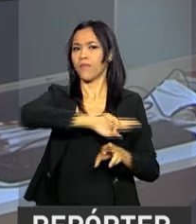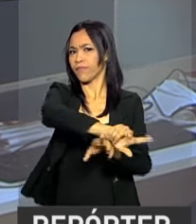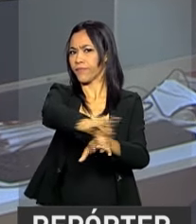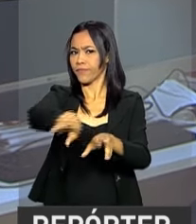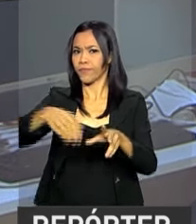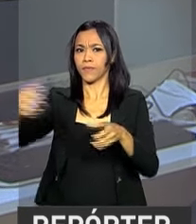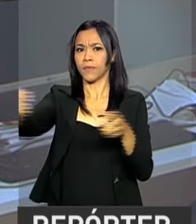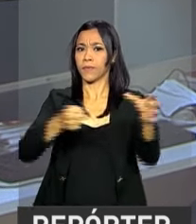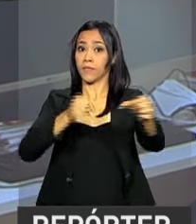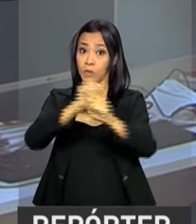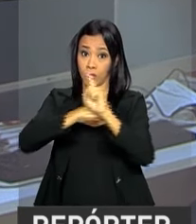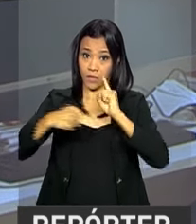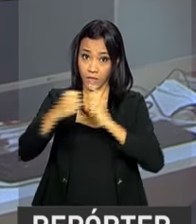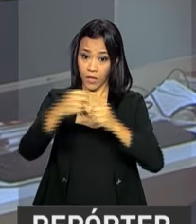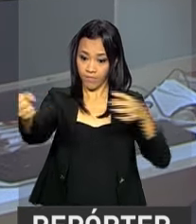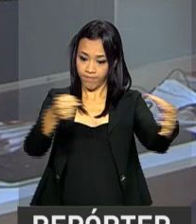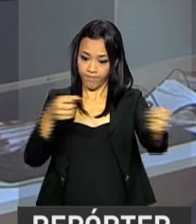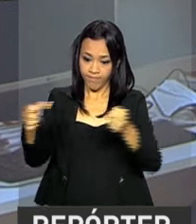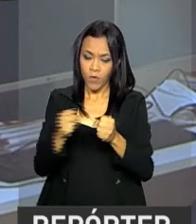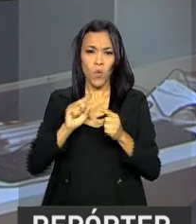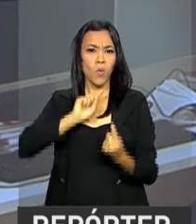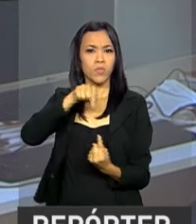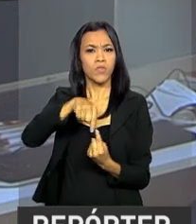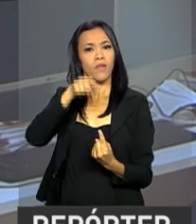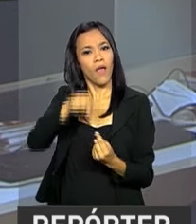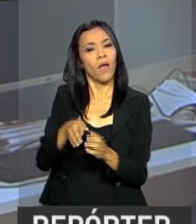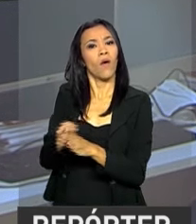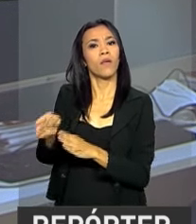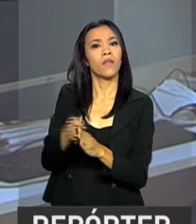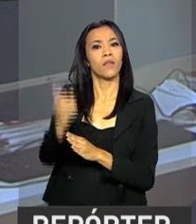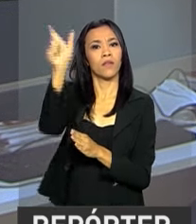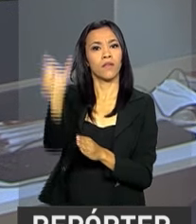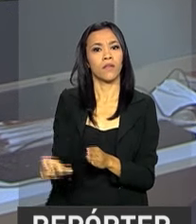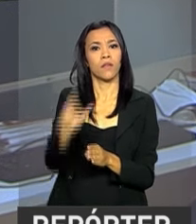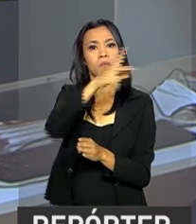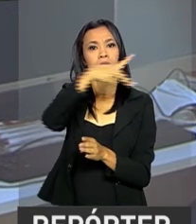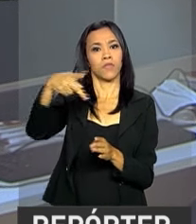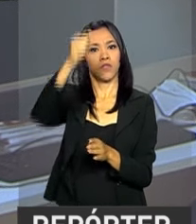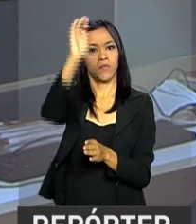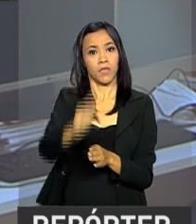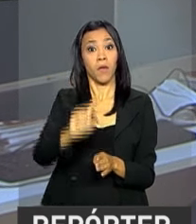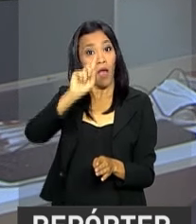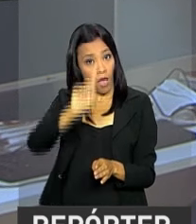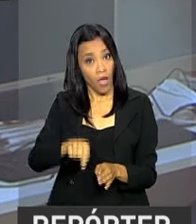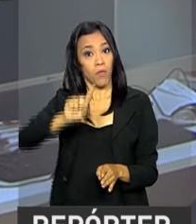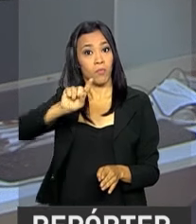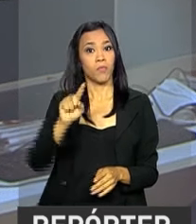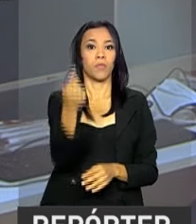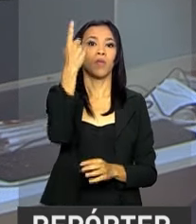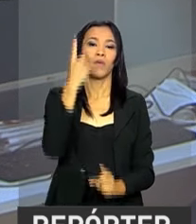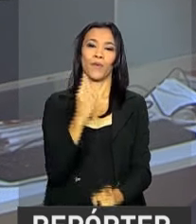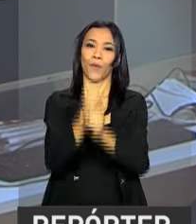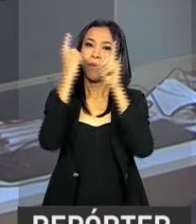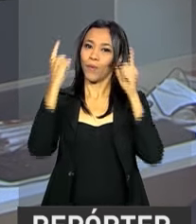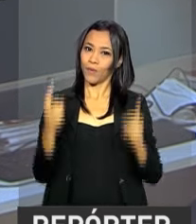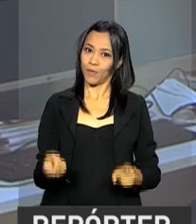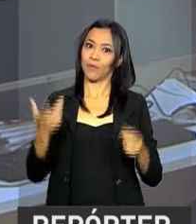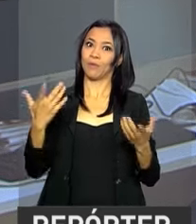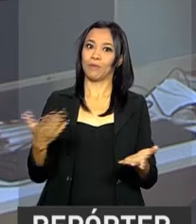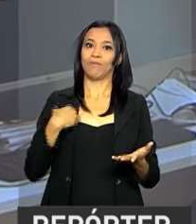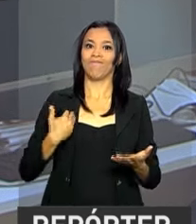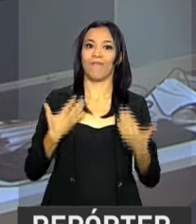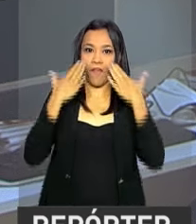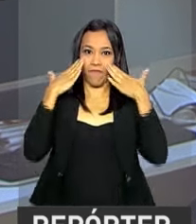sociedade civil e tem a função de assessorar o presidente da República. Vai ser o primeiro encontro do conselho sob o comando de Michel